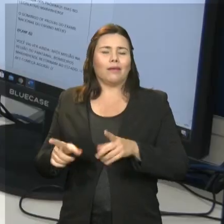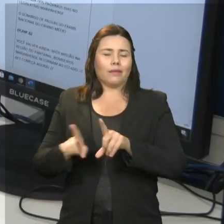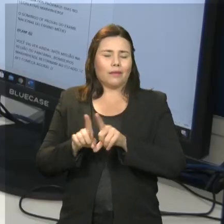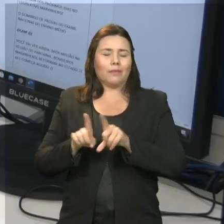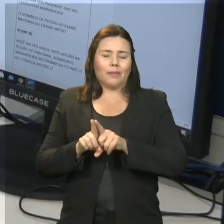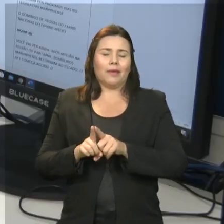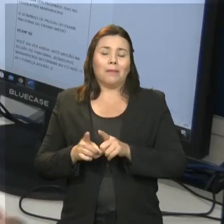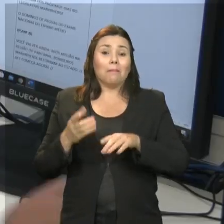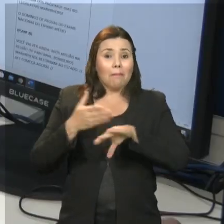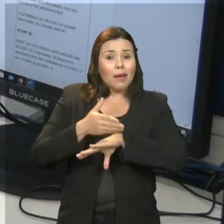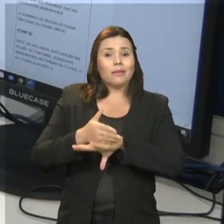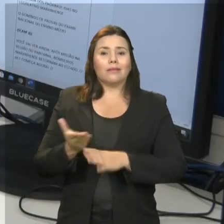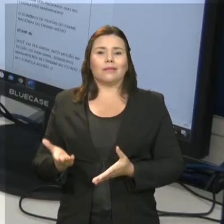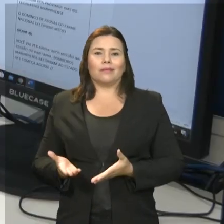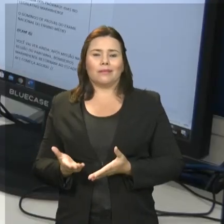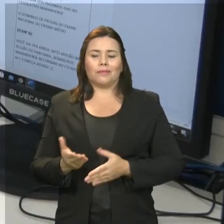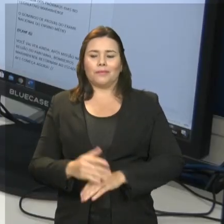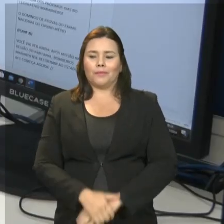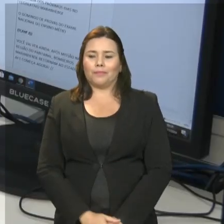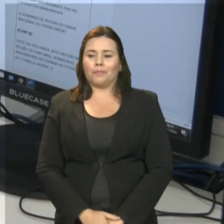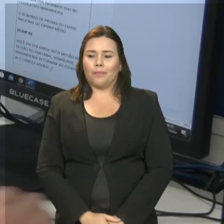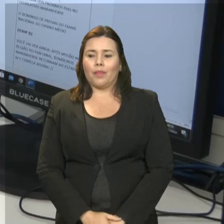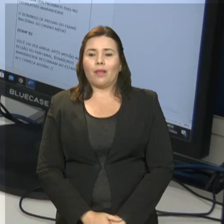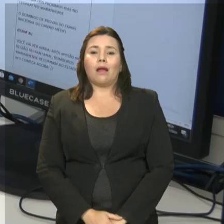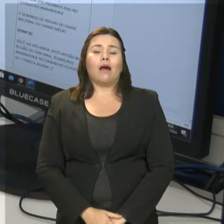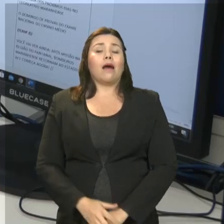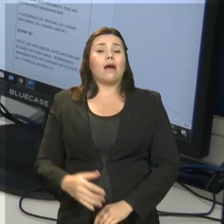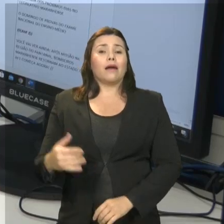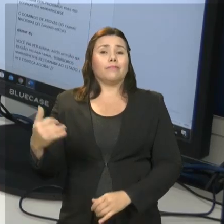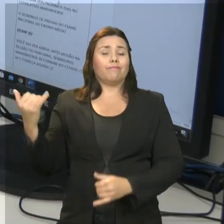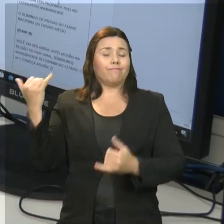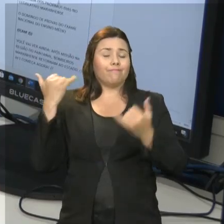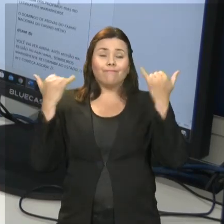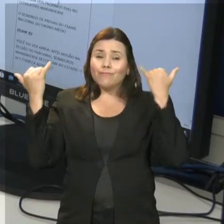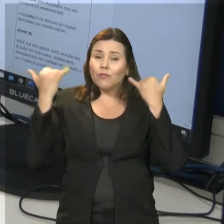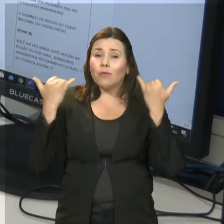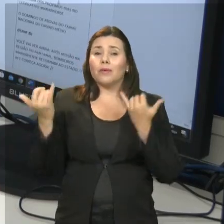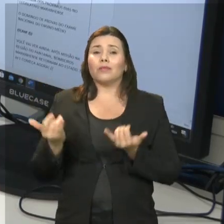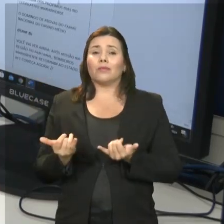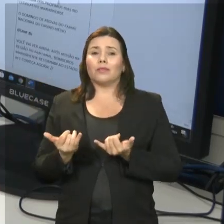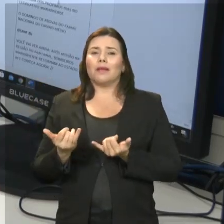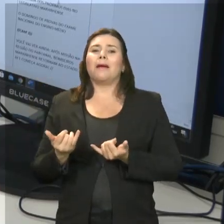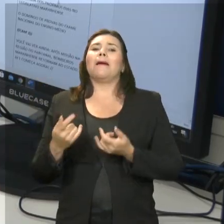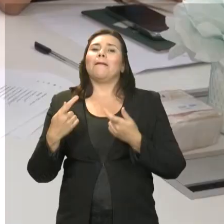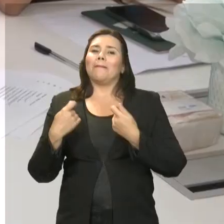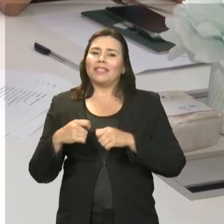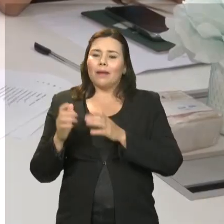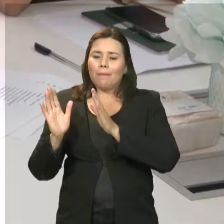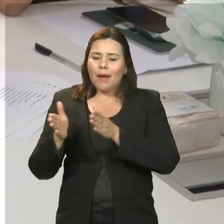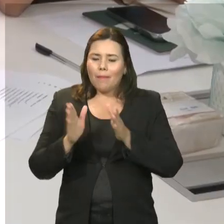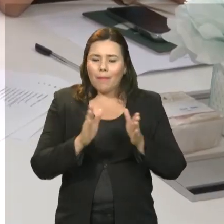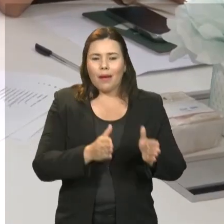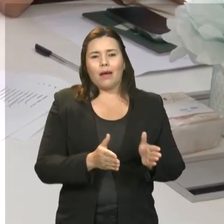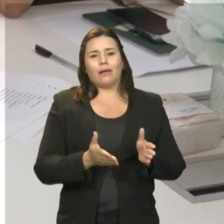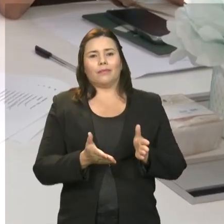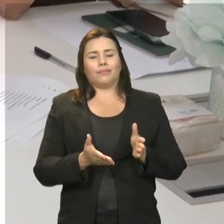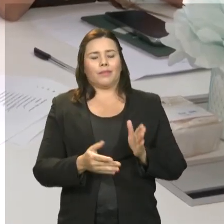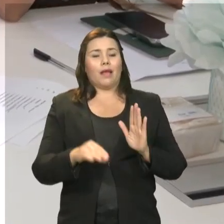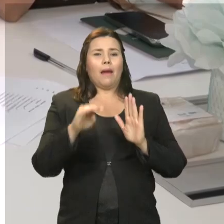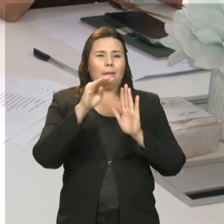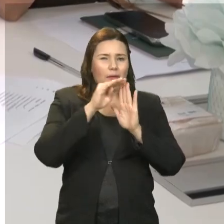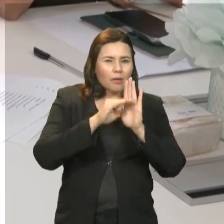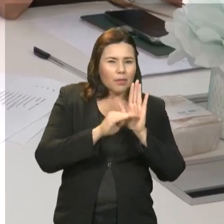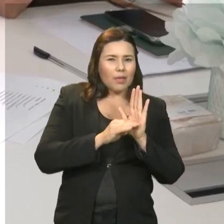participação. Até a informação chegar aos ouvintes, existem muitas fases. Planejamento, reunião de